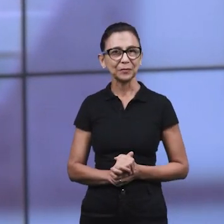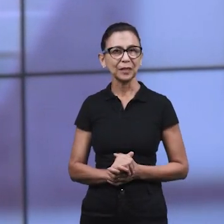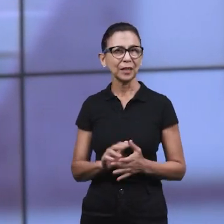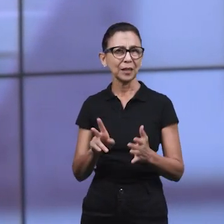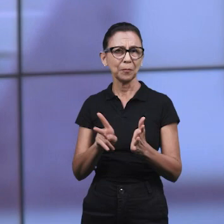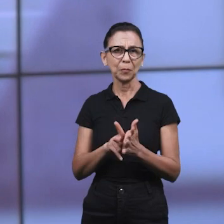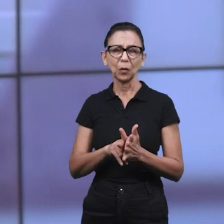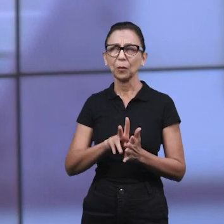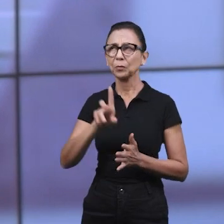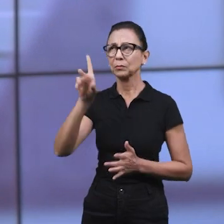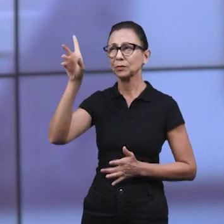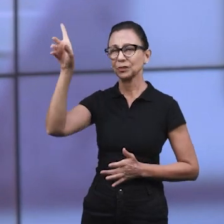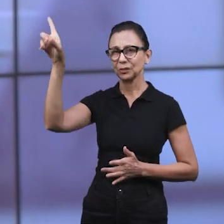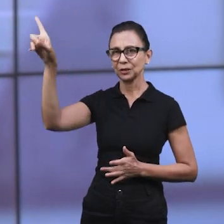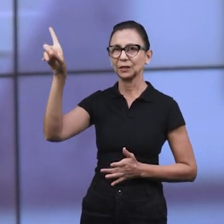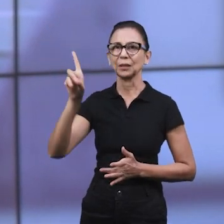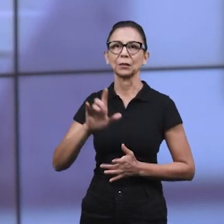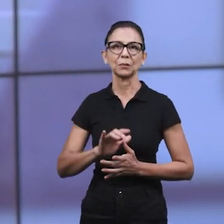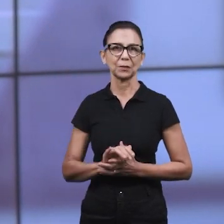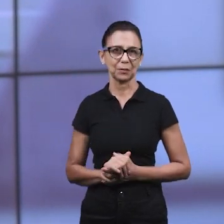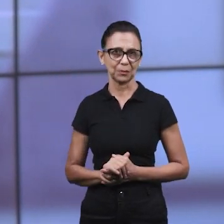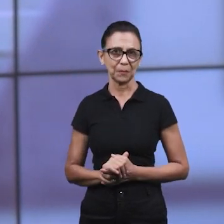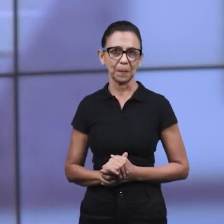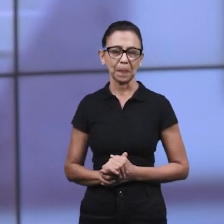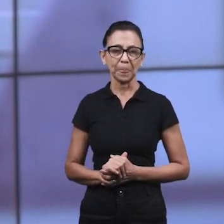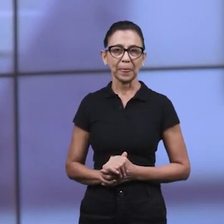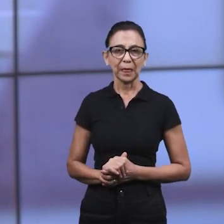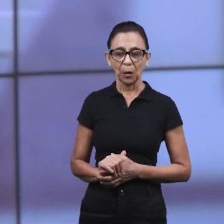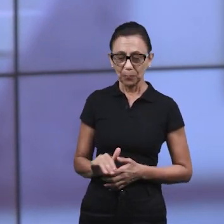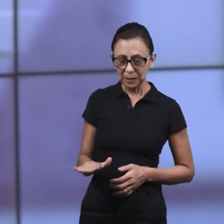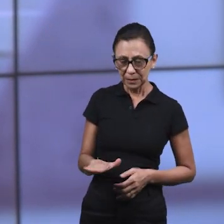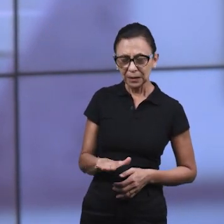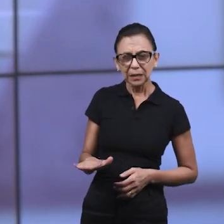nossas crianças, desde pequeninas, a